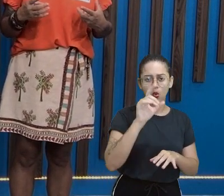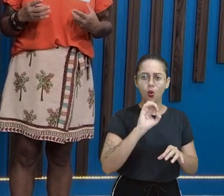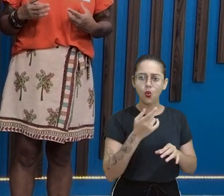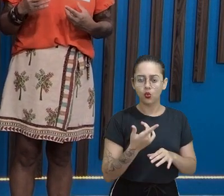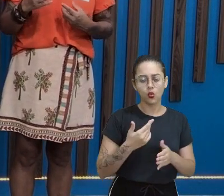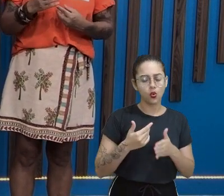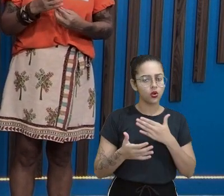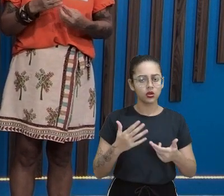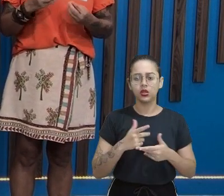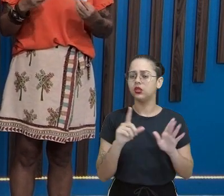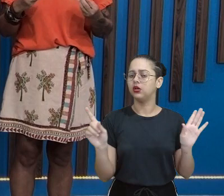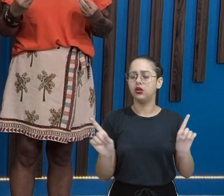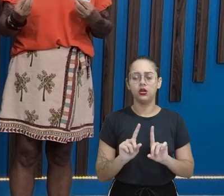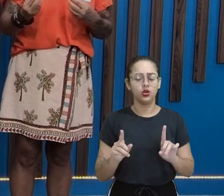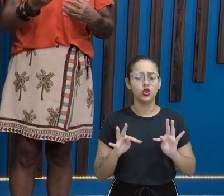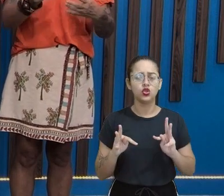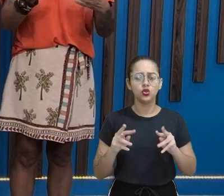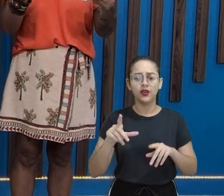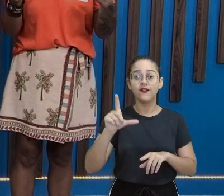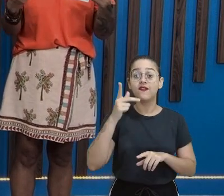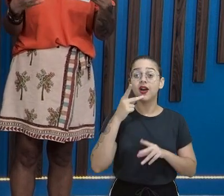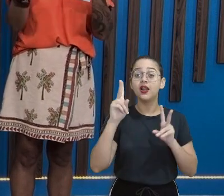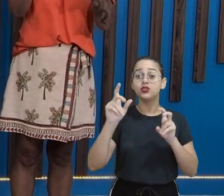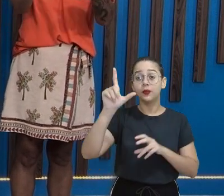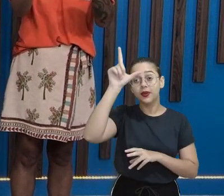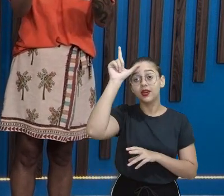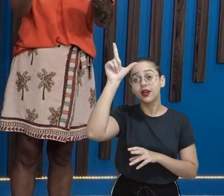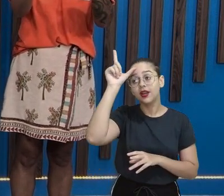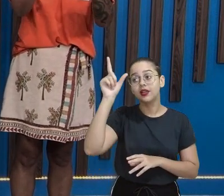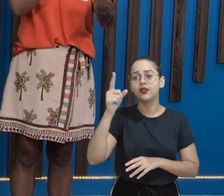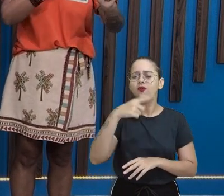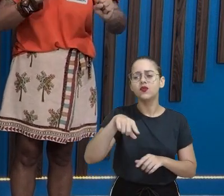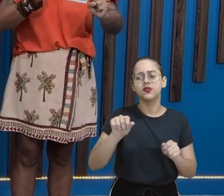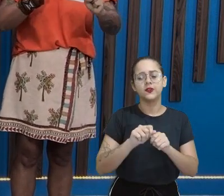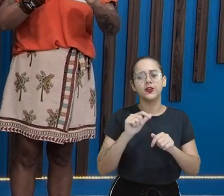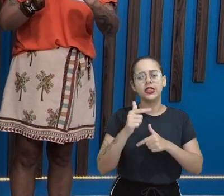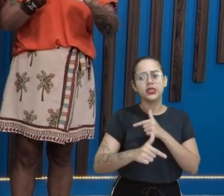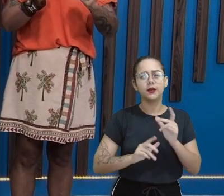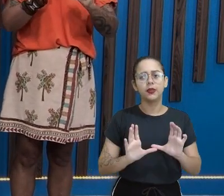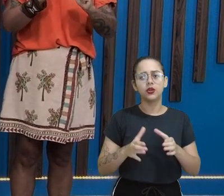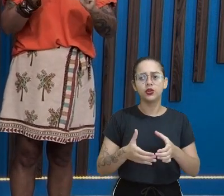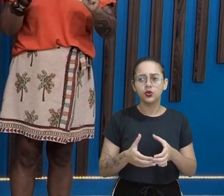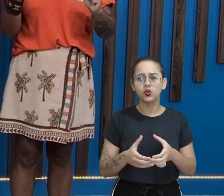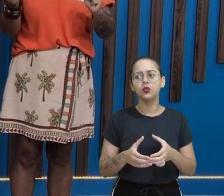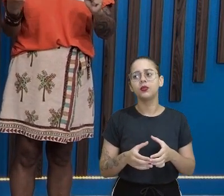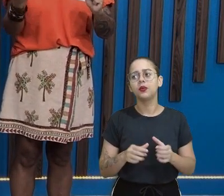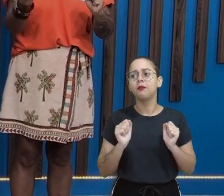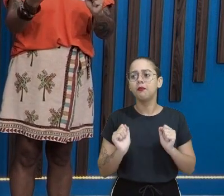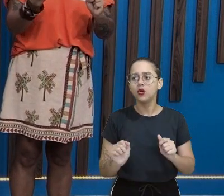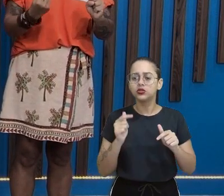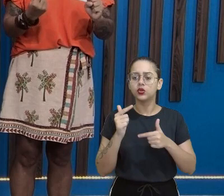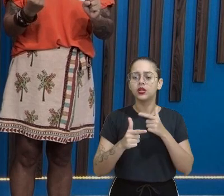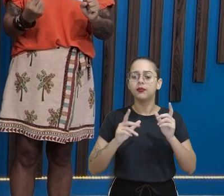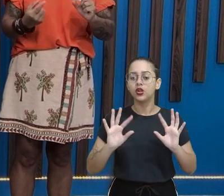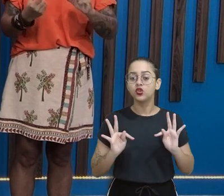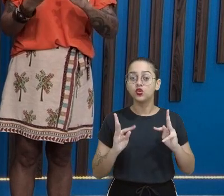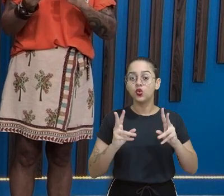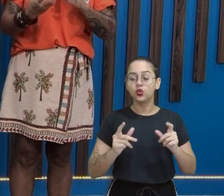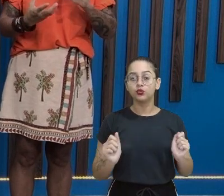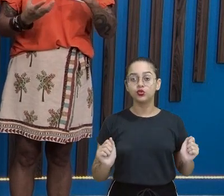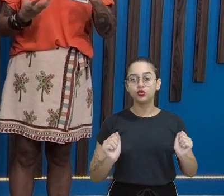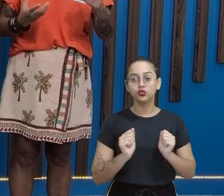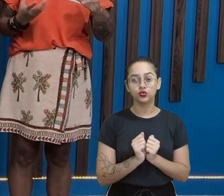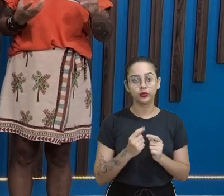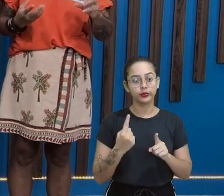que todo o trabalho, toda forma de se enxergar, vocês que fazem trabalho em grupo, isso pode ser um trabalho coletivo, já que